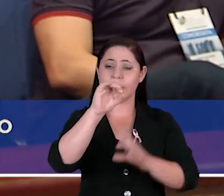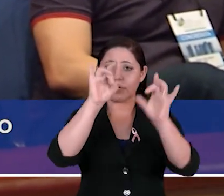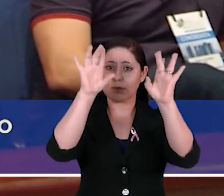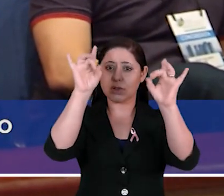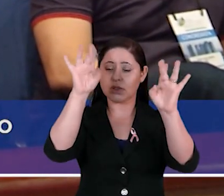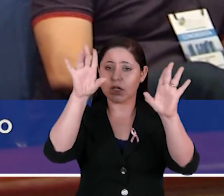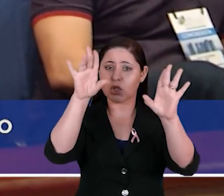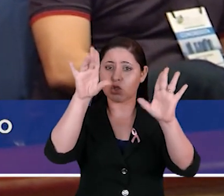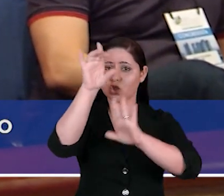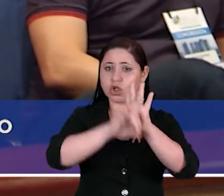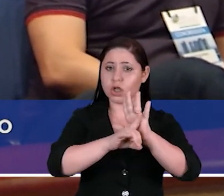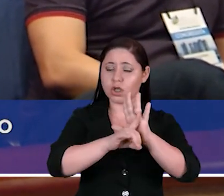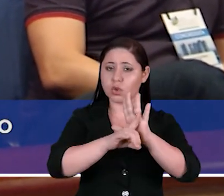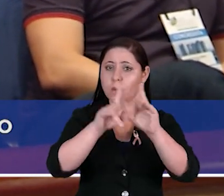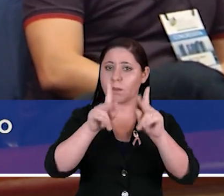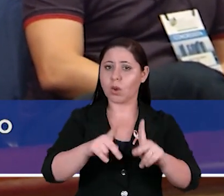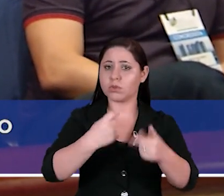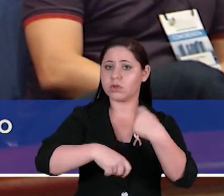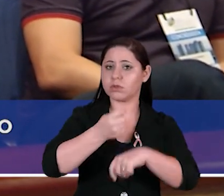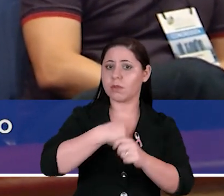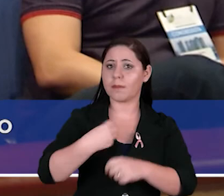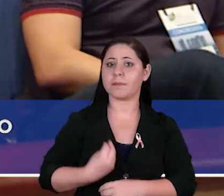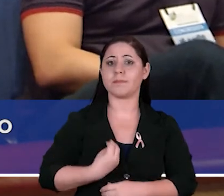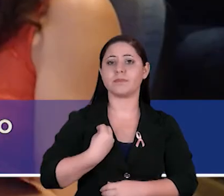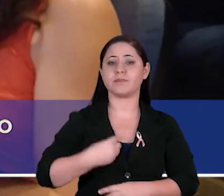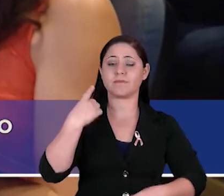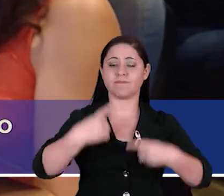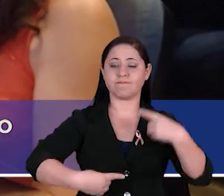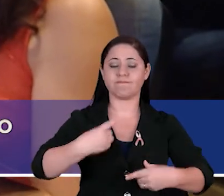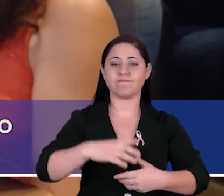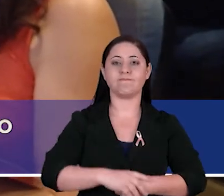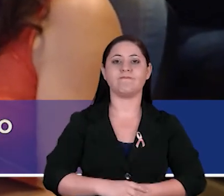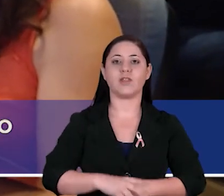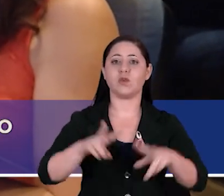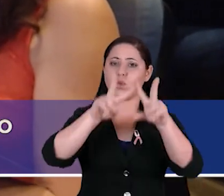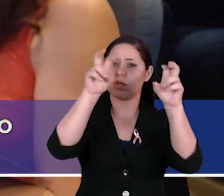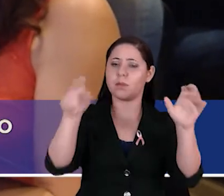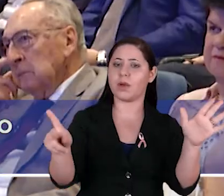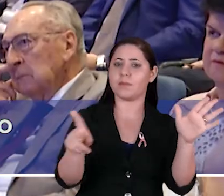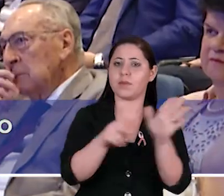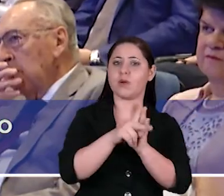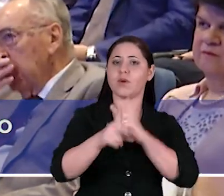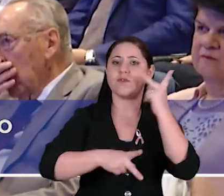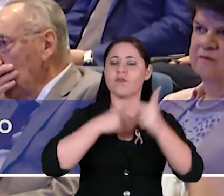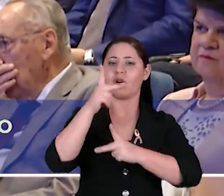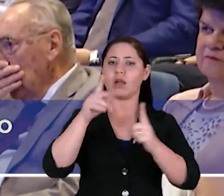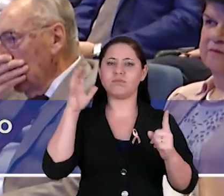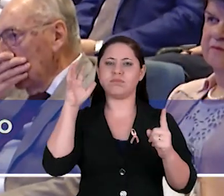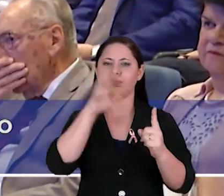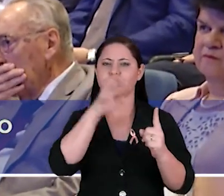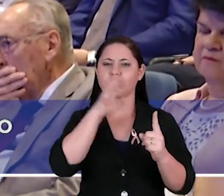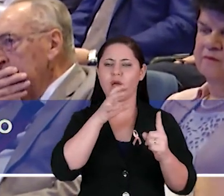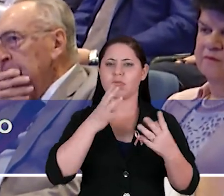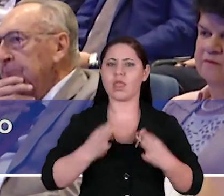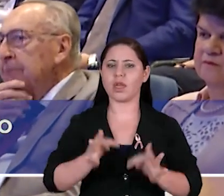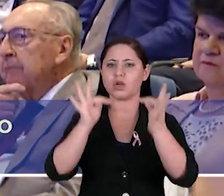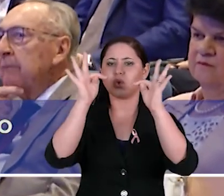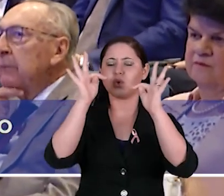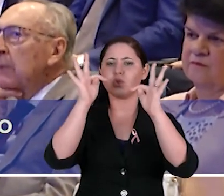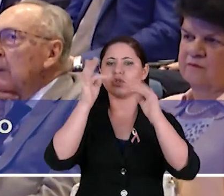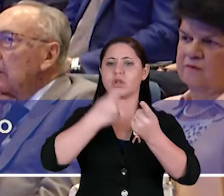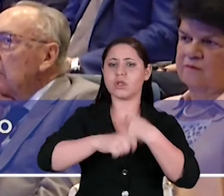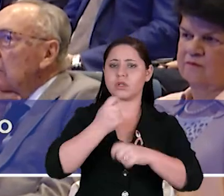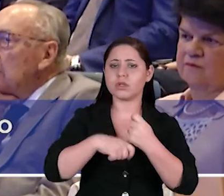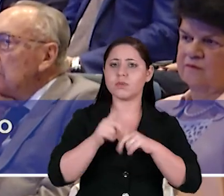de 100 especialistas em direito público e administrativo que participam dos debates. O tema dela diz respeito ao impacto das